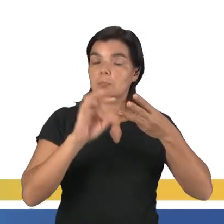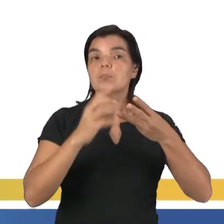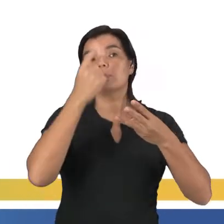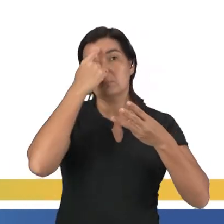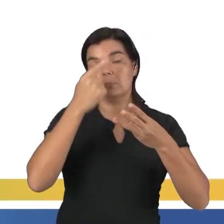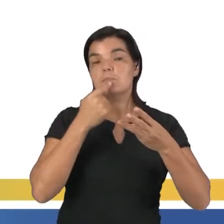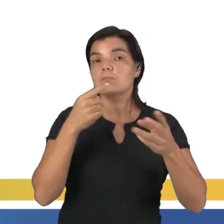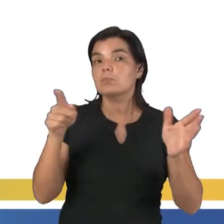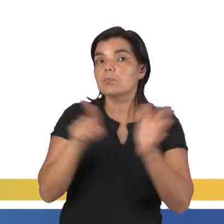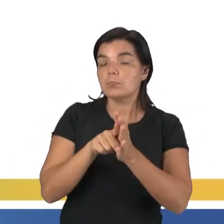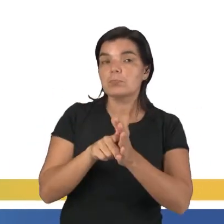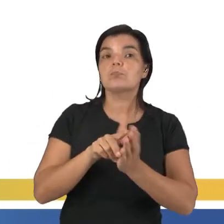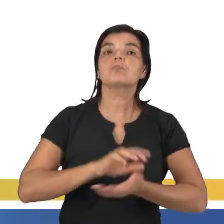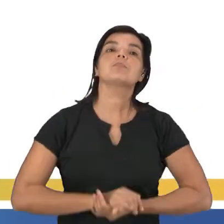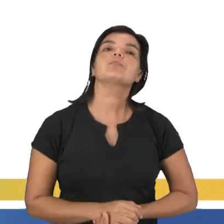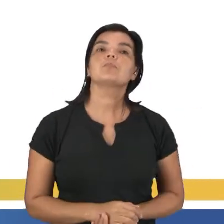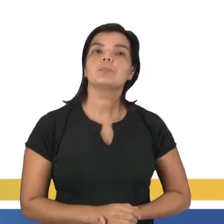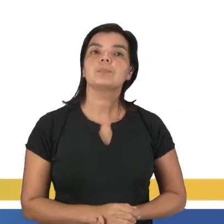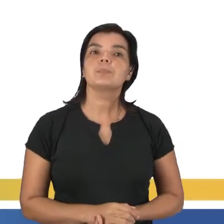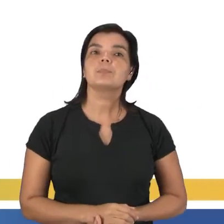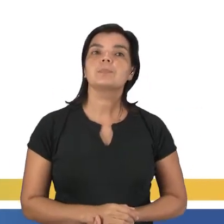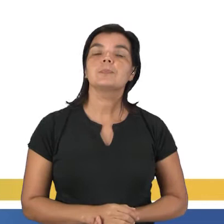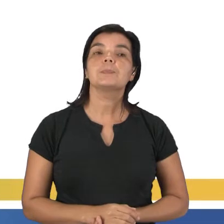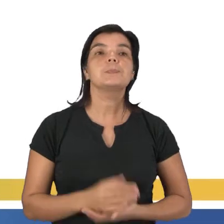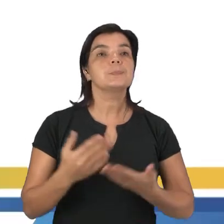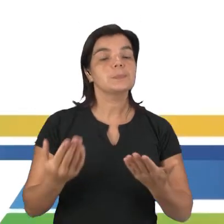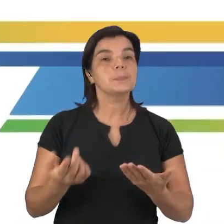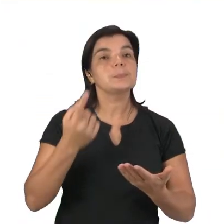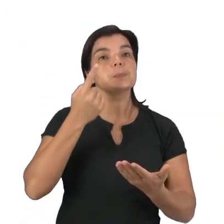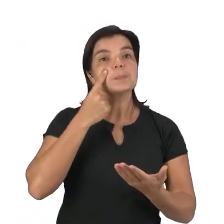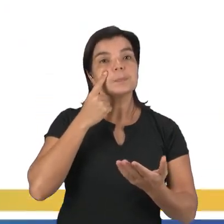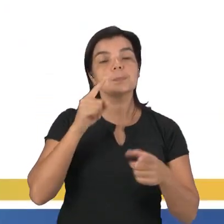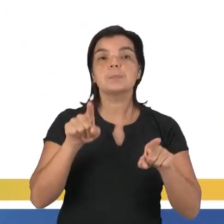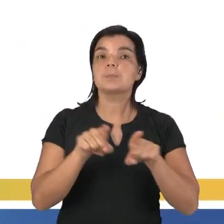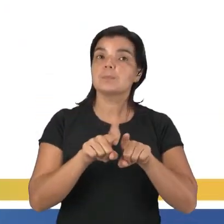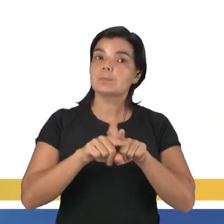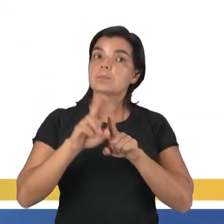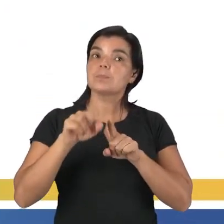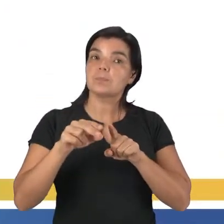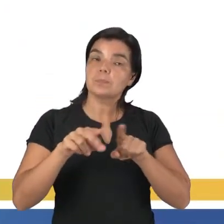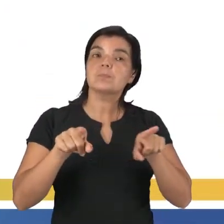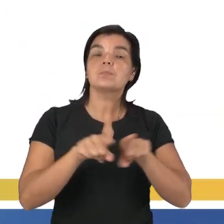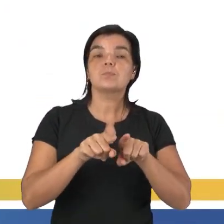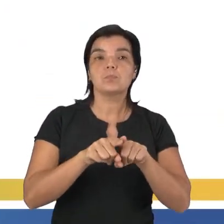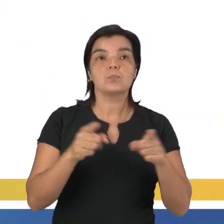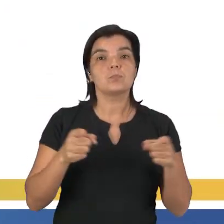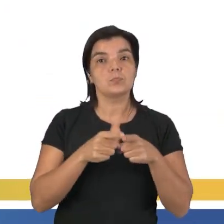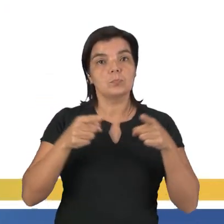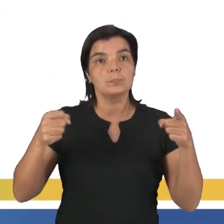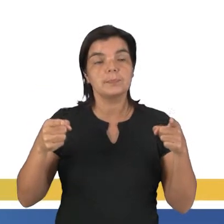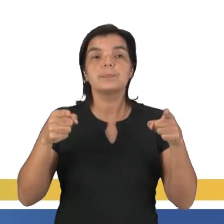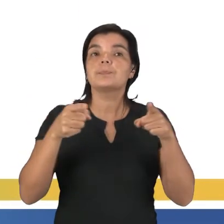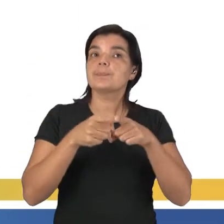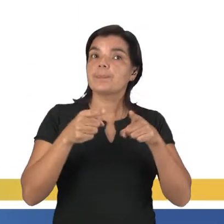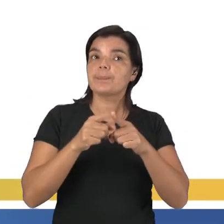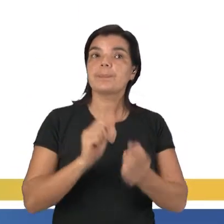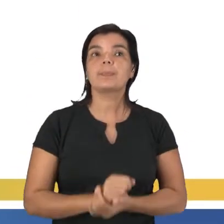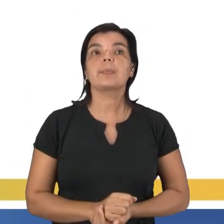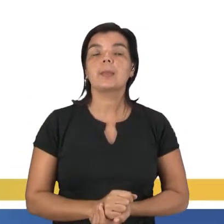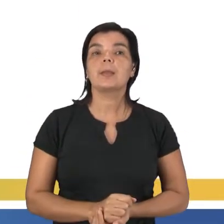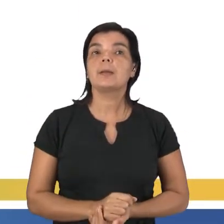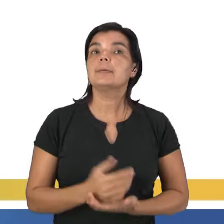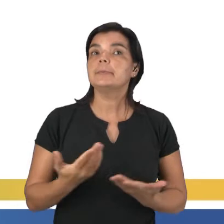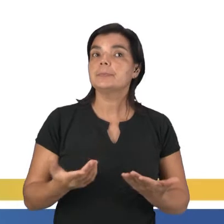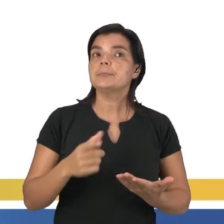símbolo específico, tá ok? Toda vez que temos unidade padrão, temos seus múltiplos e submúltiplos. Tirando